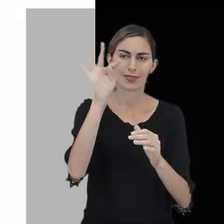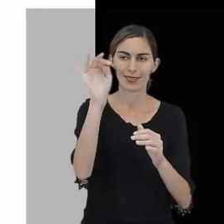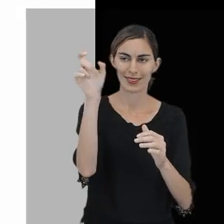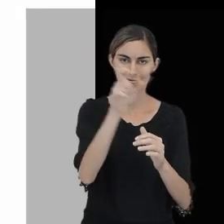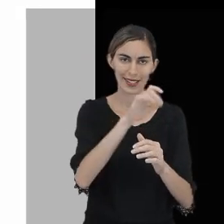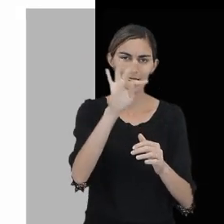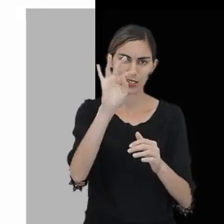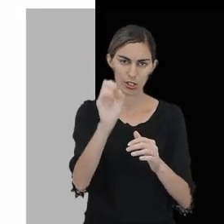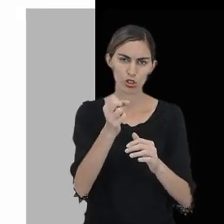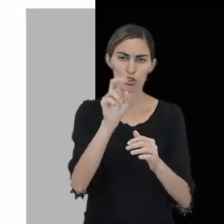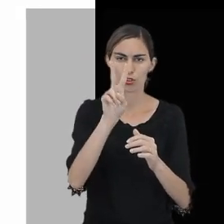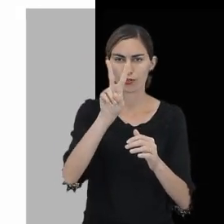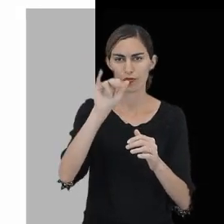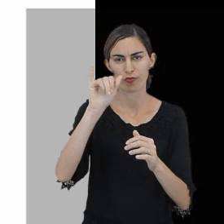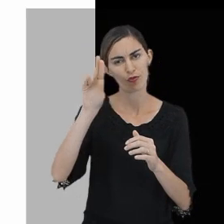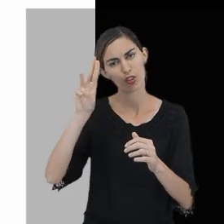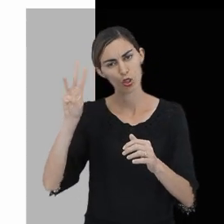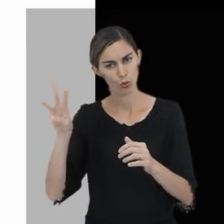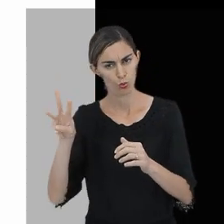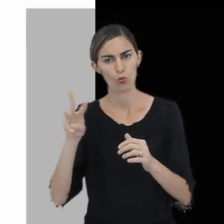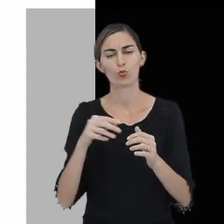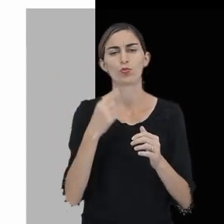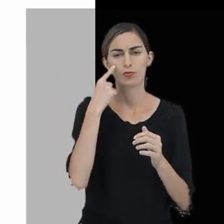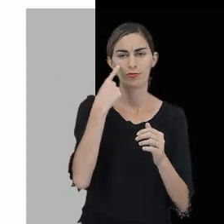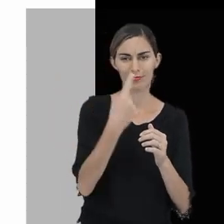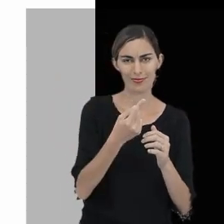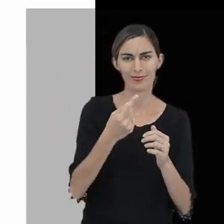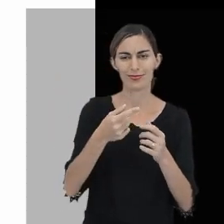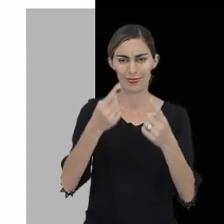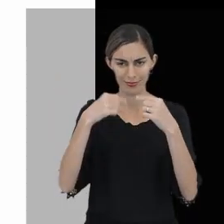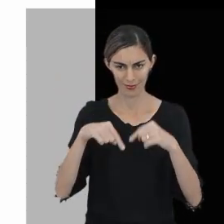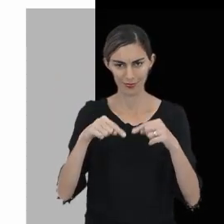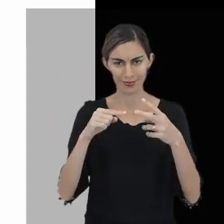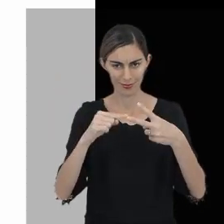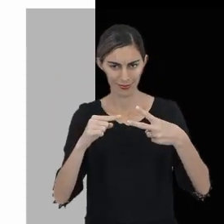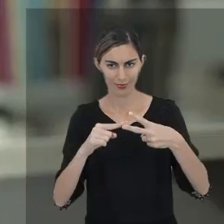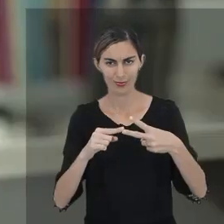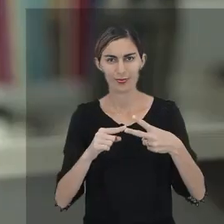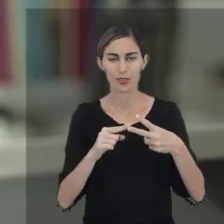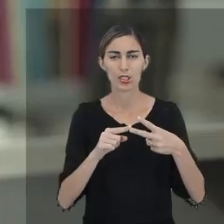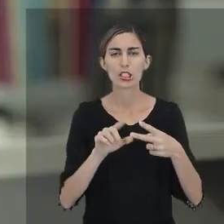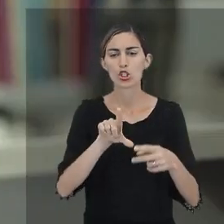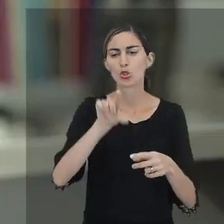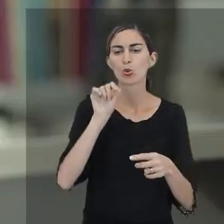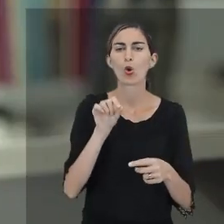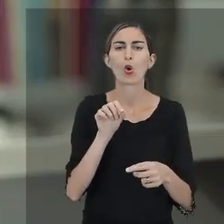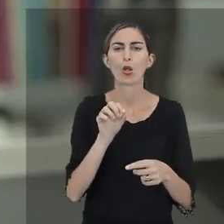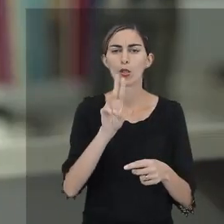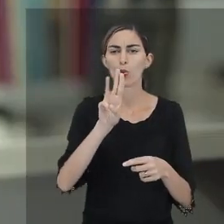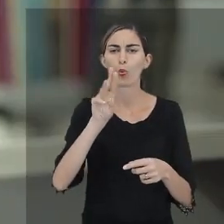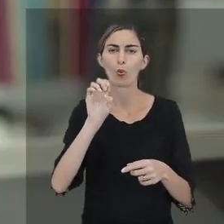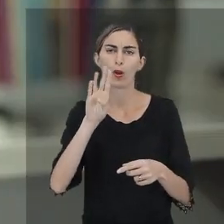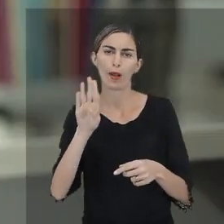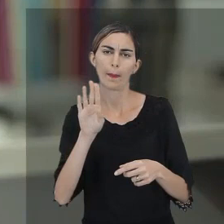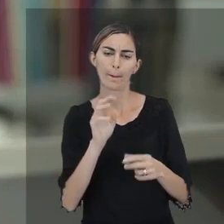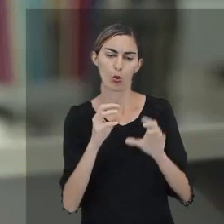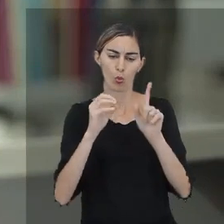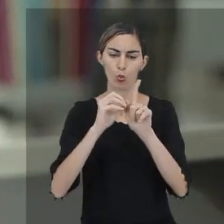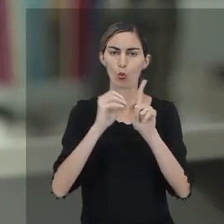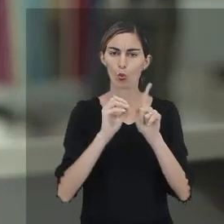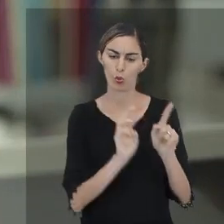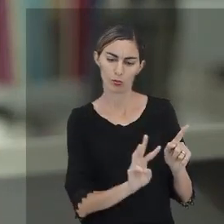então o segundo exemplo de um teste viu a gente define um endereço web no caso interesse da google